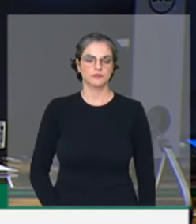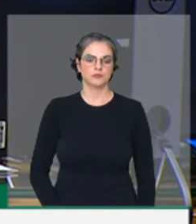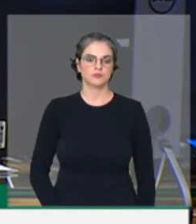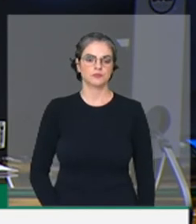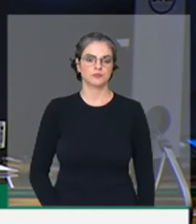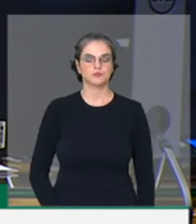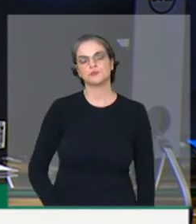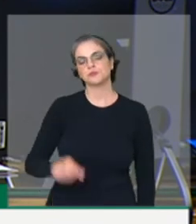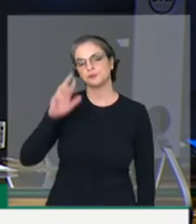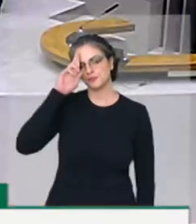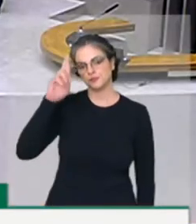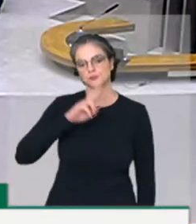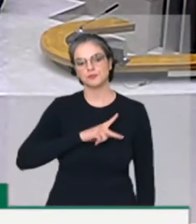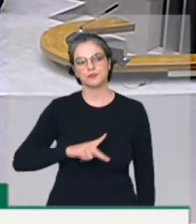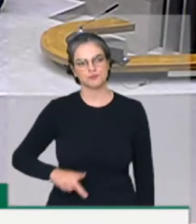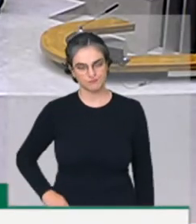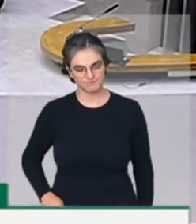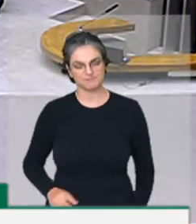Senhor presidente,